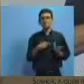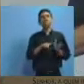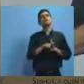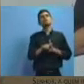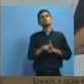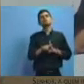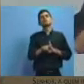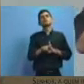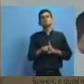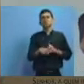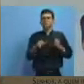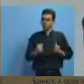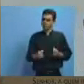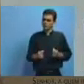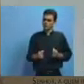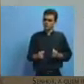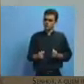esses ossos reviver?